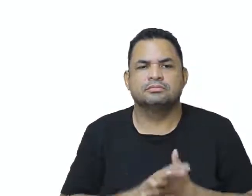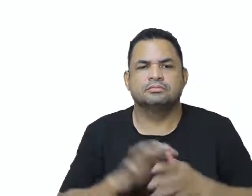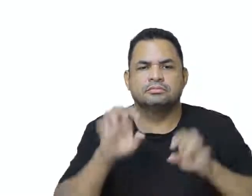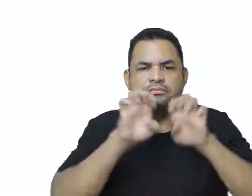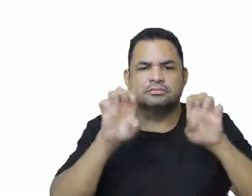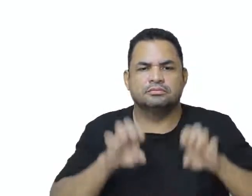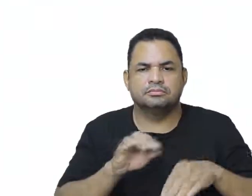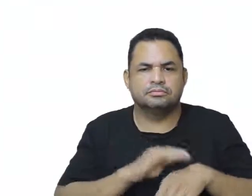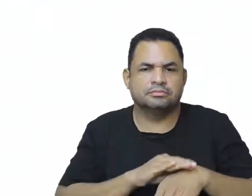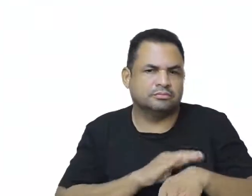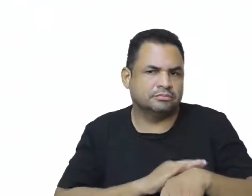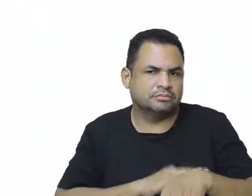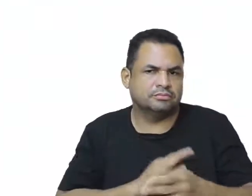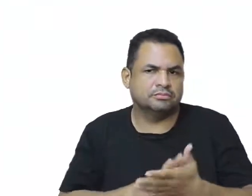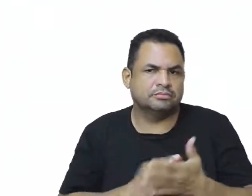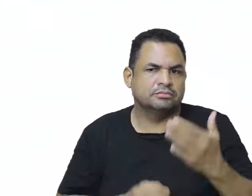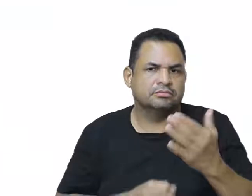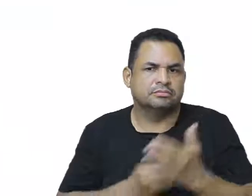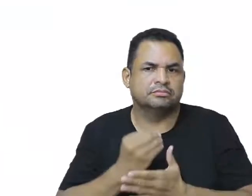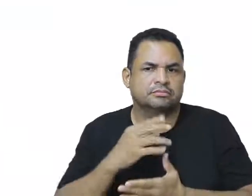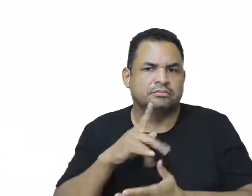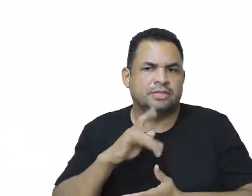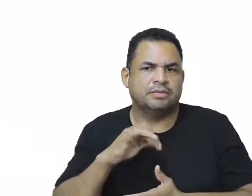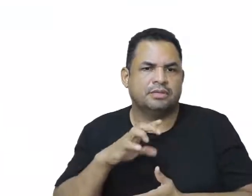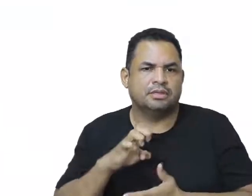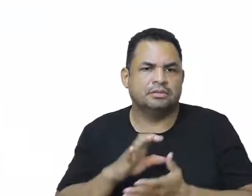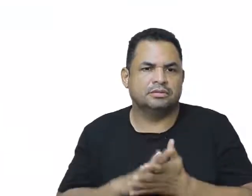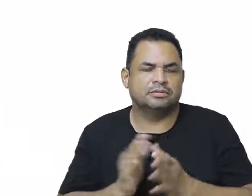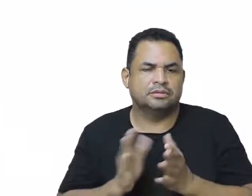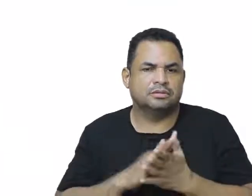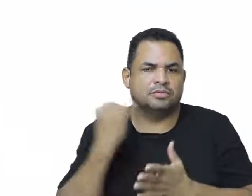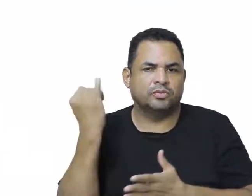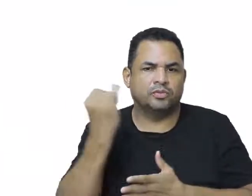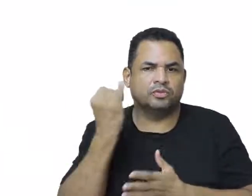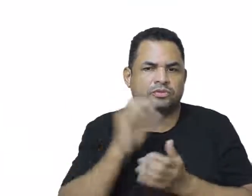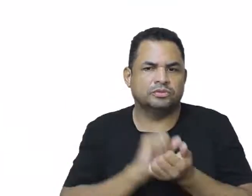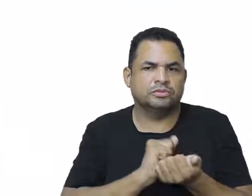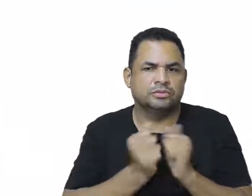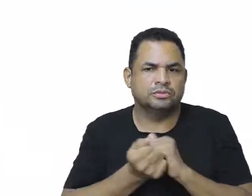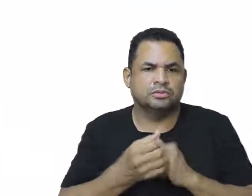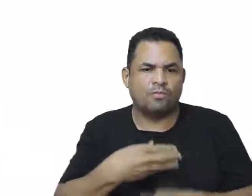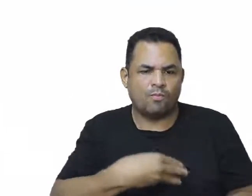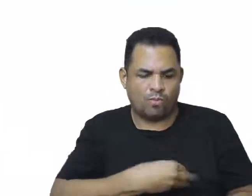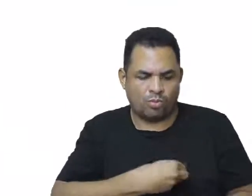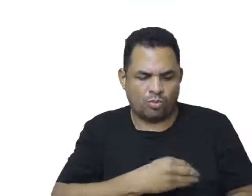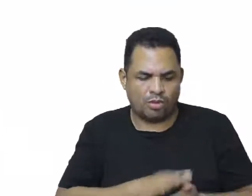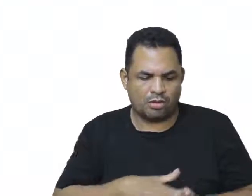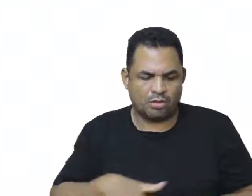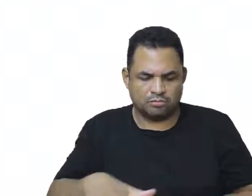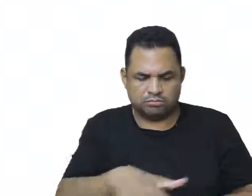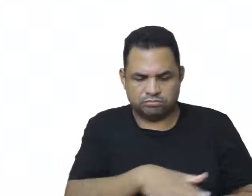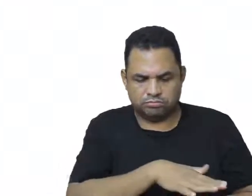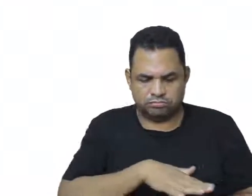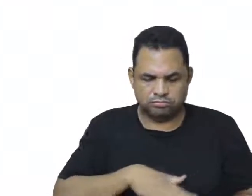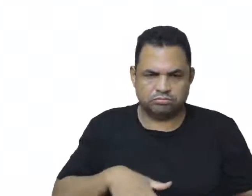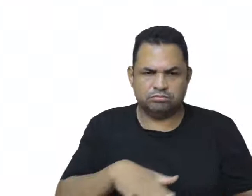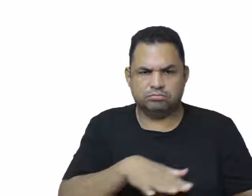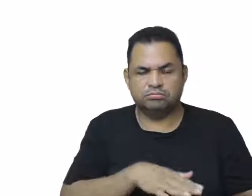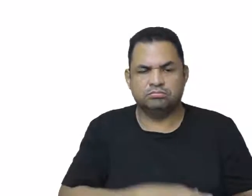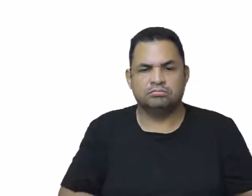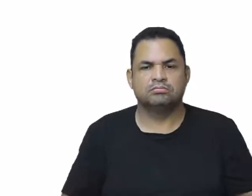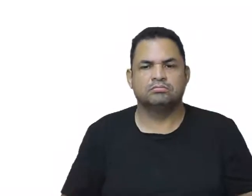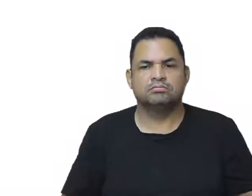pele derivadas da epiderme são extremamente importantes na adaptação dos mamíferos ao meio terrestre.